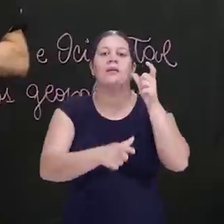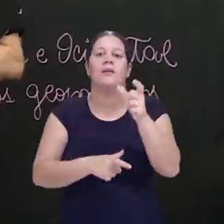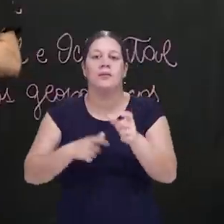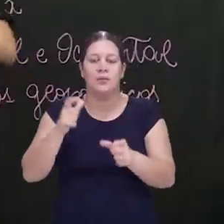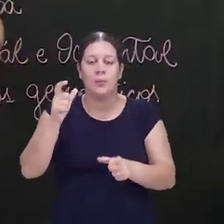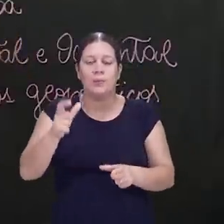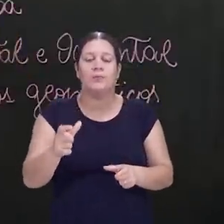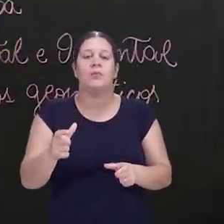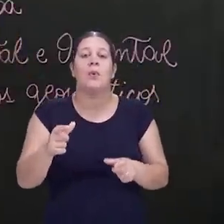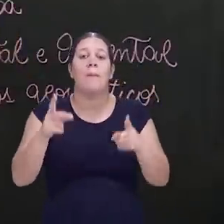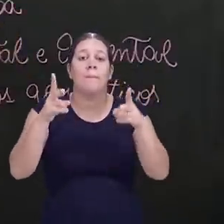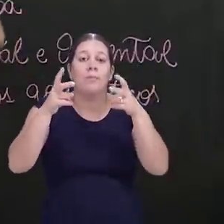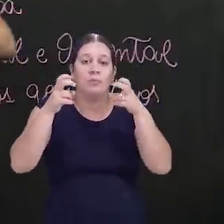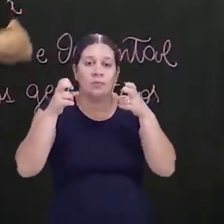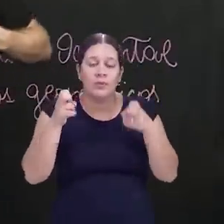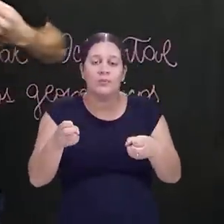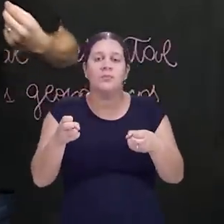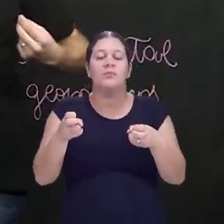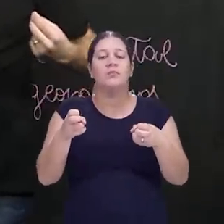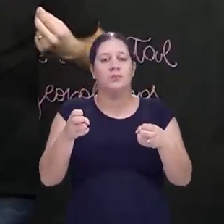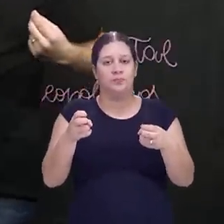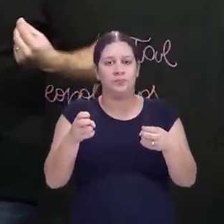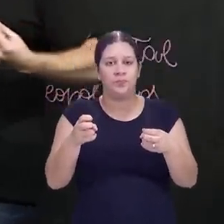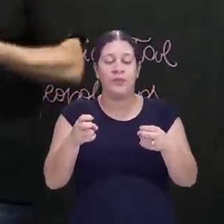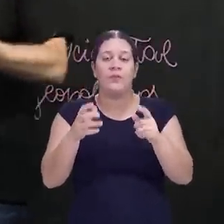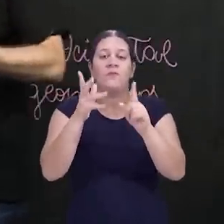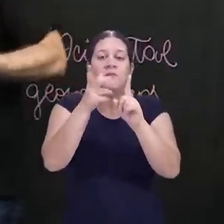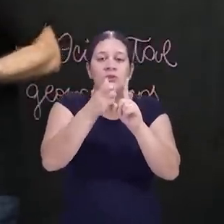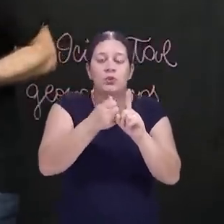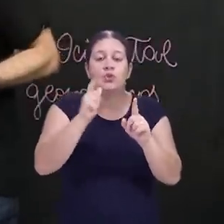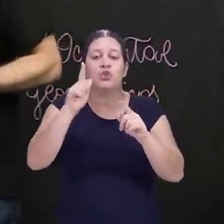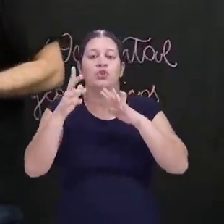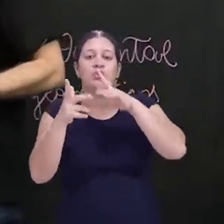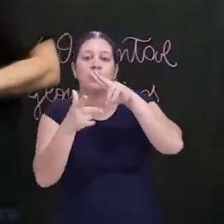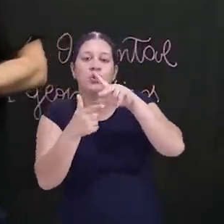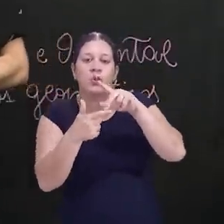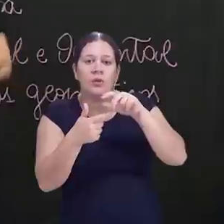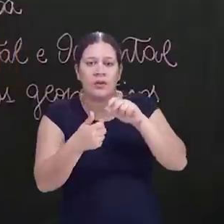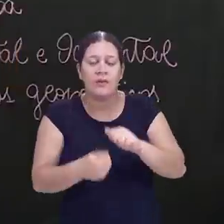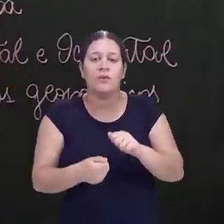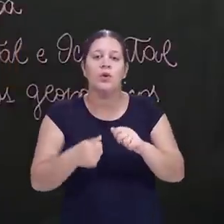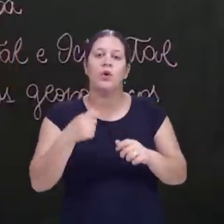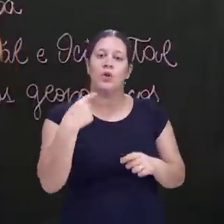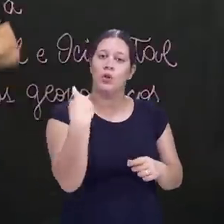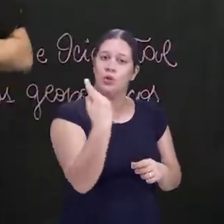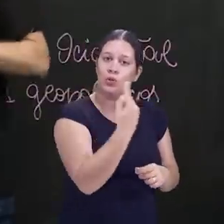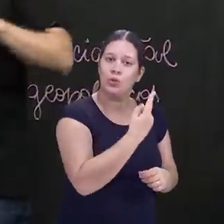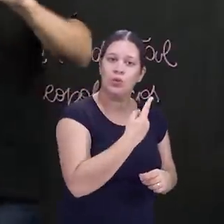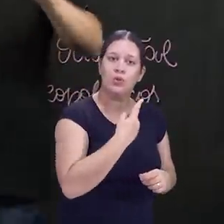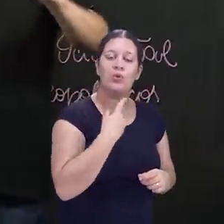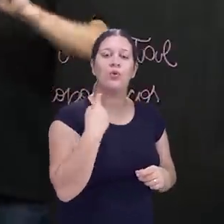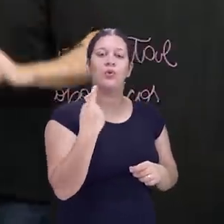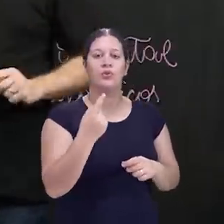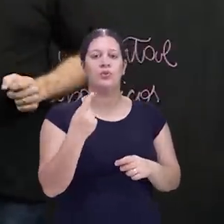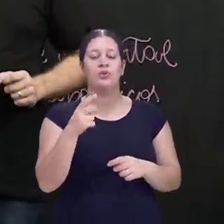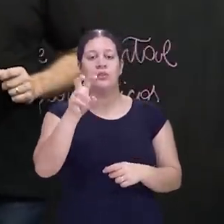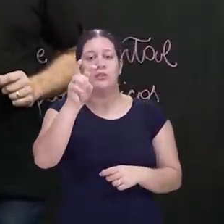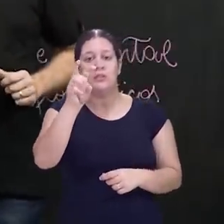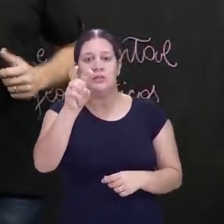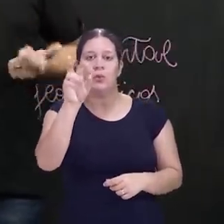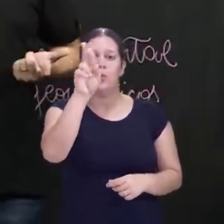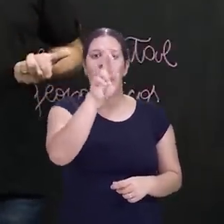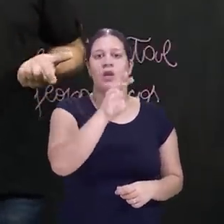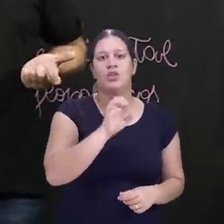característica. Portanto, percebo que nos critérios físico-geográficos, nós dividimos a Europa dessa maneira, em cinco